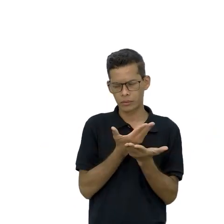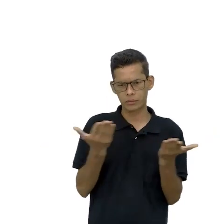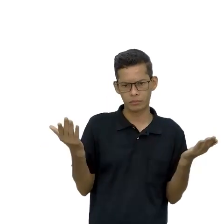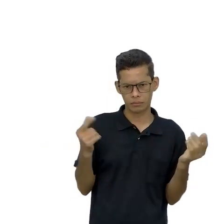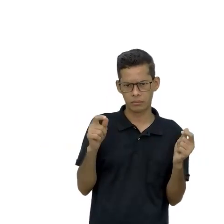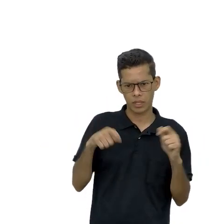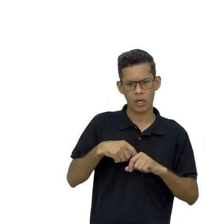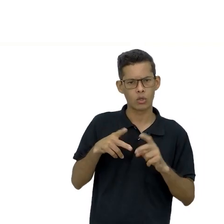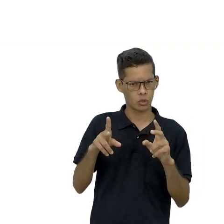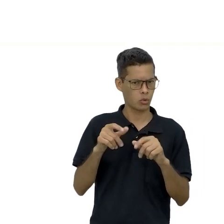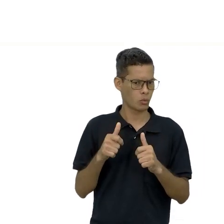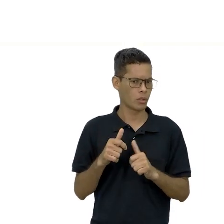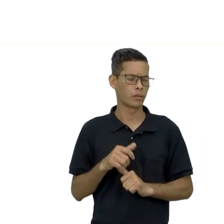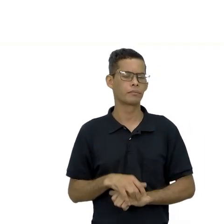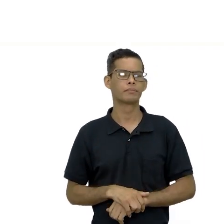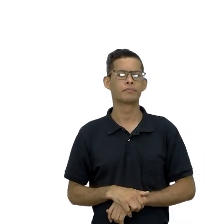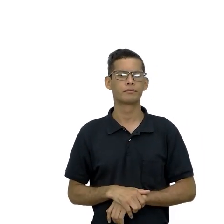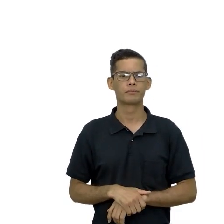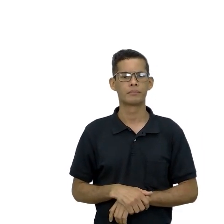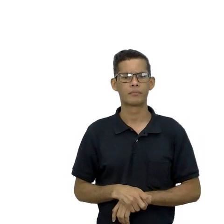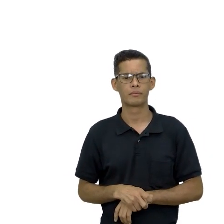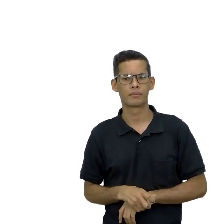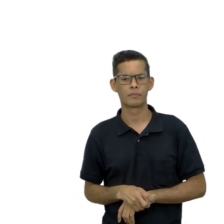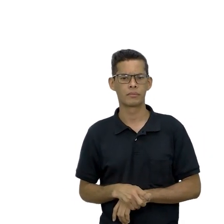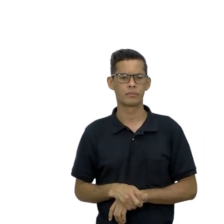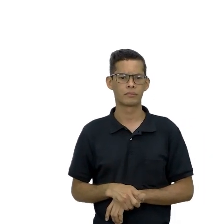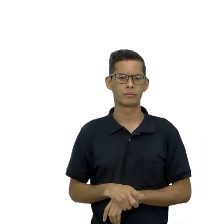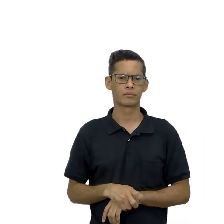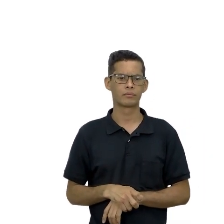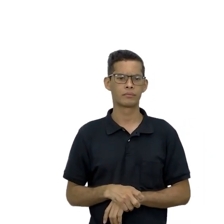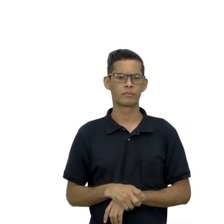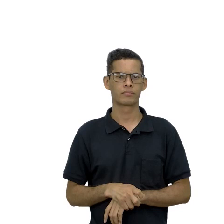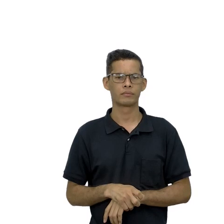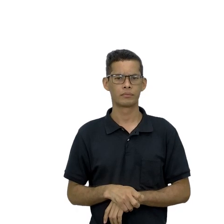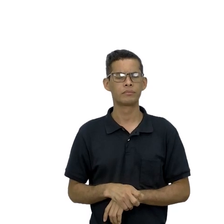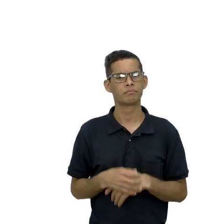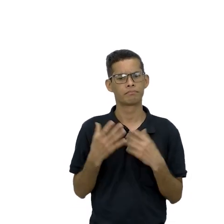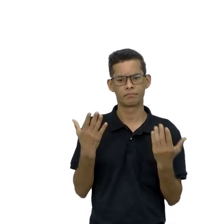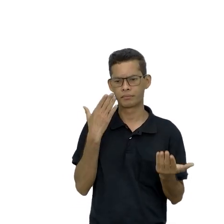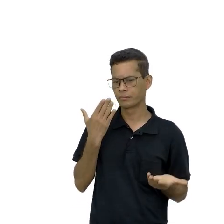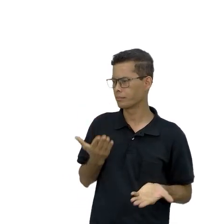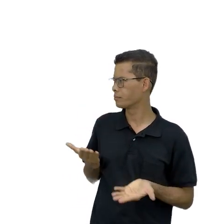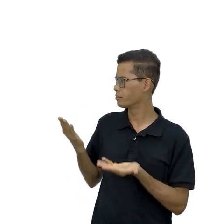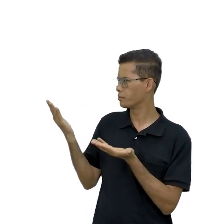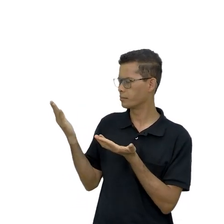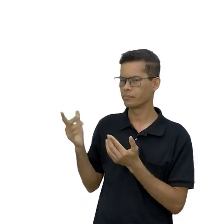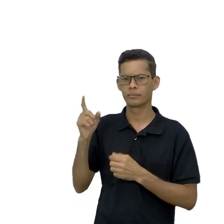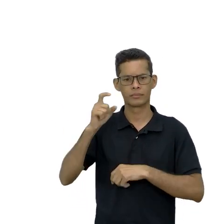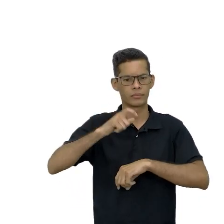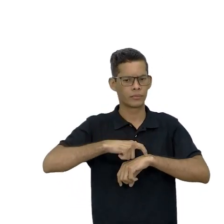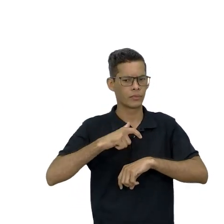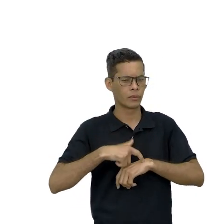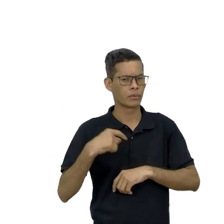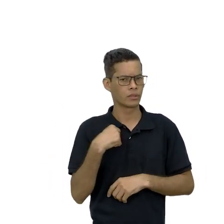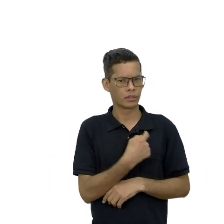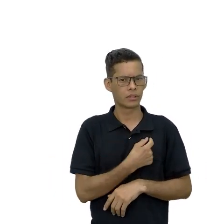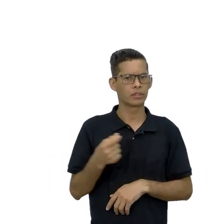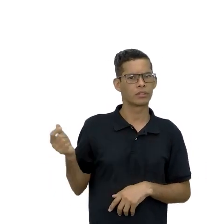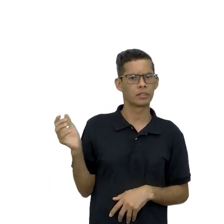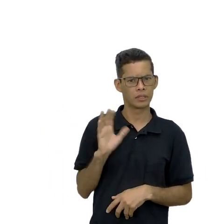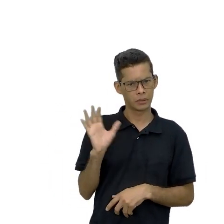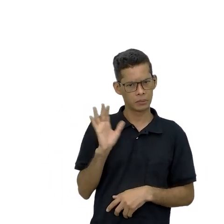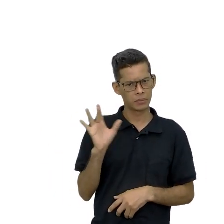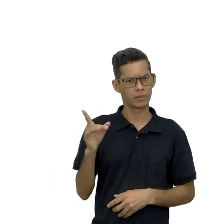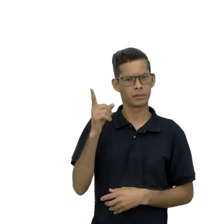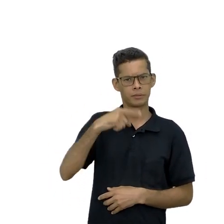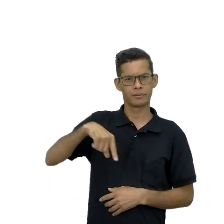seguir, professor. E aqui vamos fazendo nossa despedida, né? Pedindo para